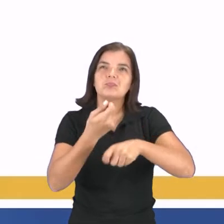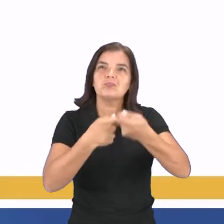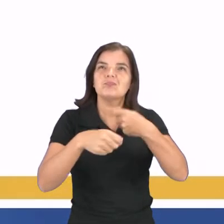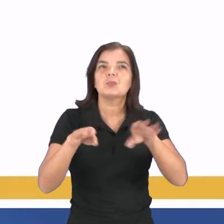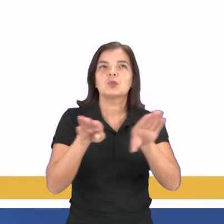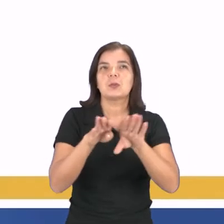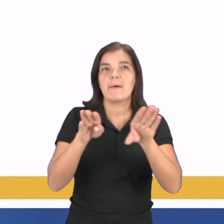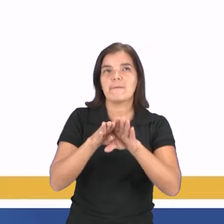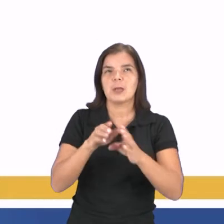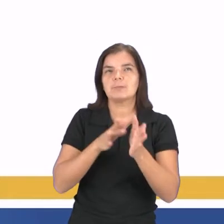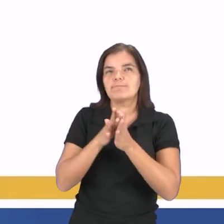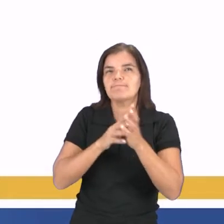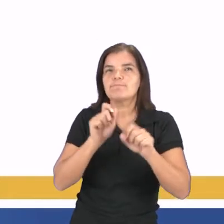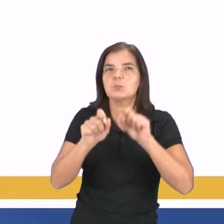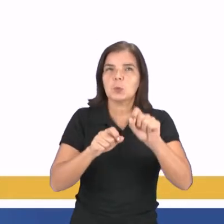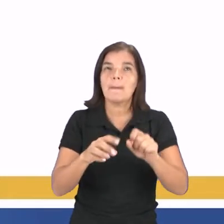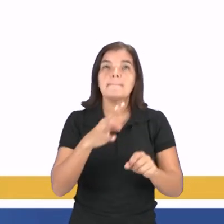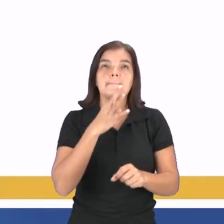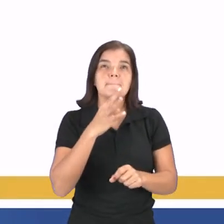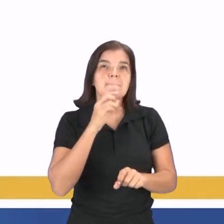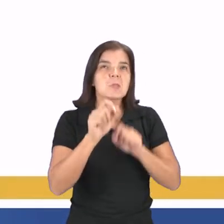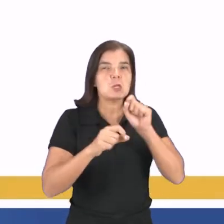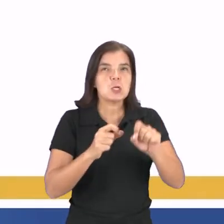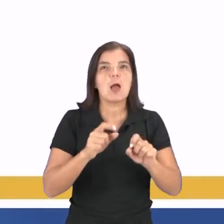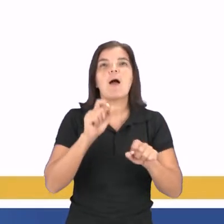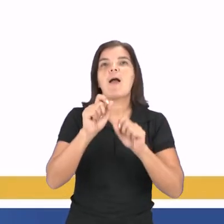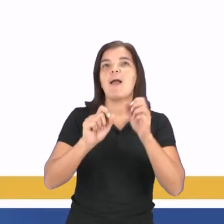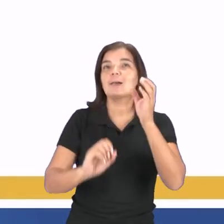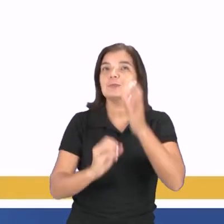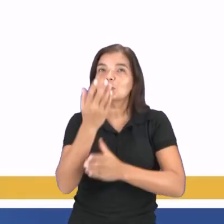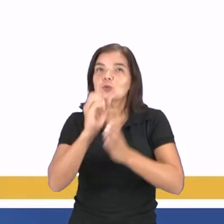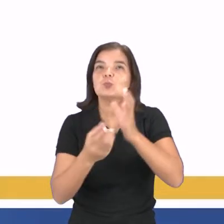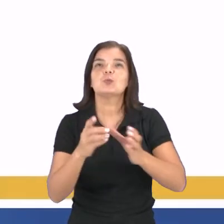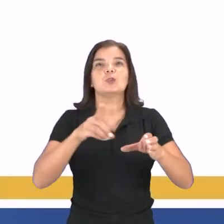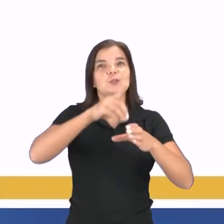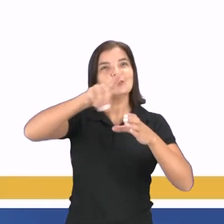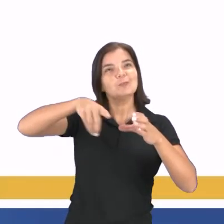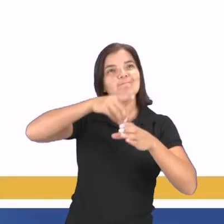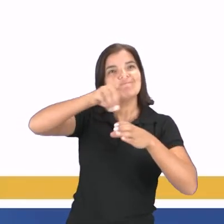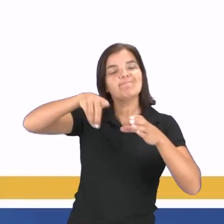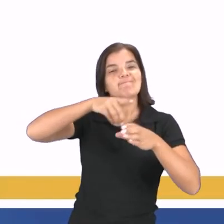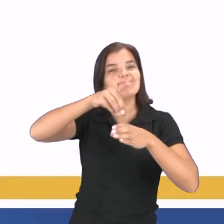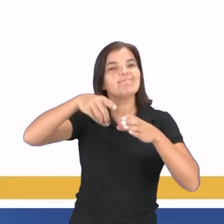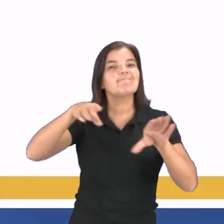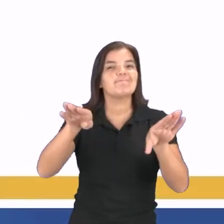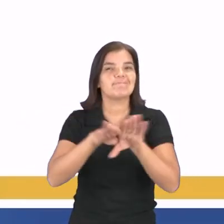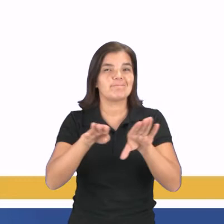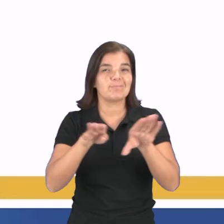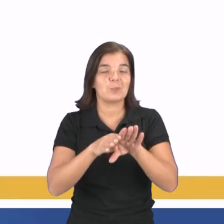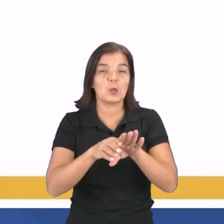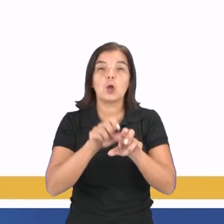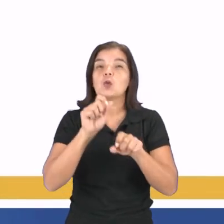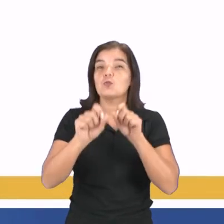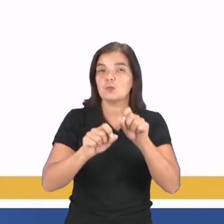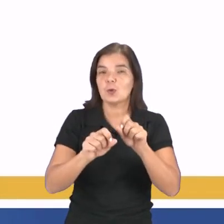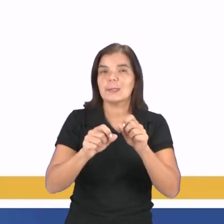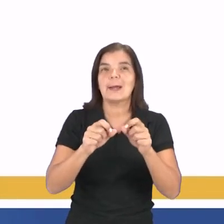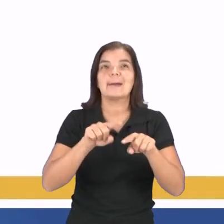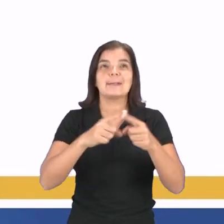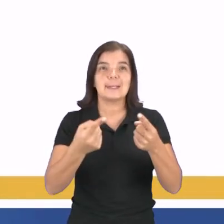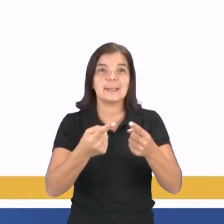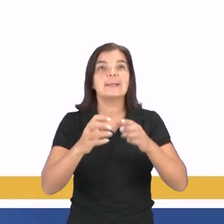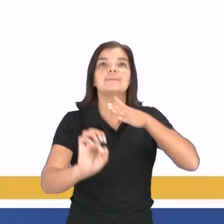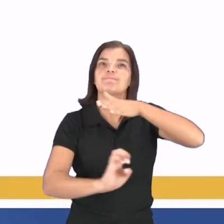economia, cuja faceta mais recorrente no cenário da produção e da distribuição de disco é o fenômeno das fusões